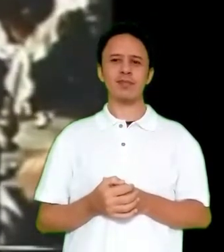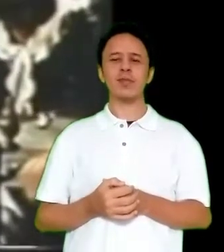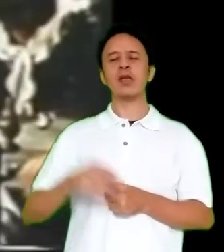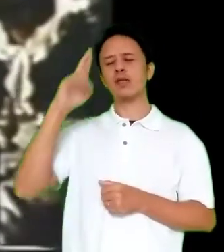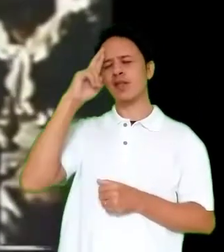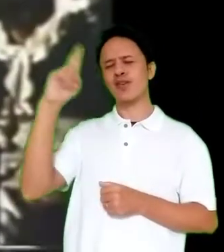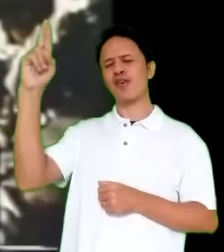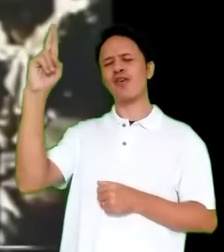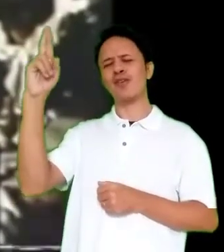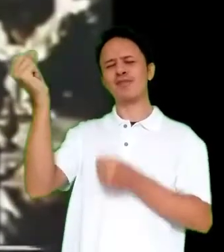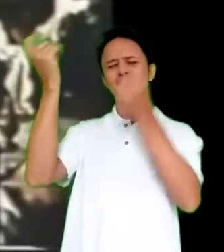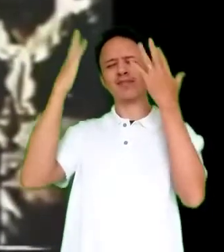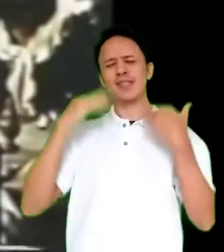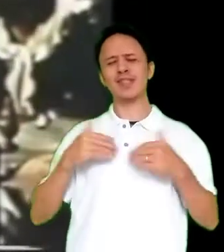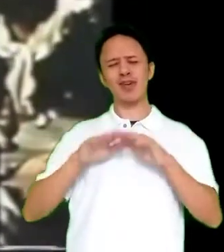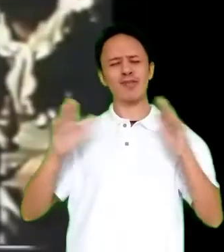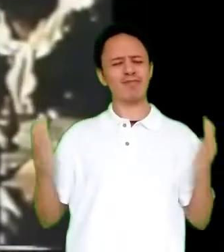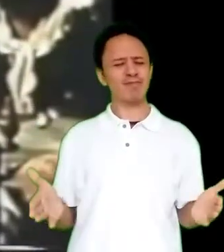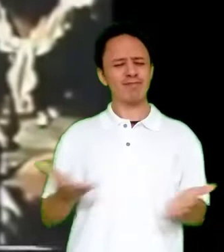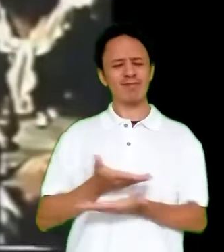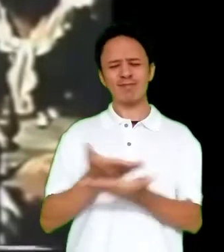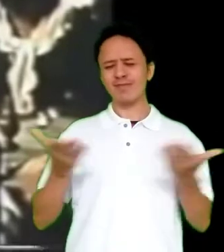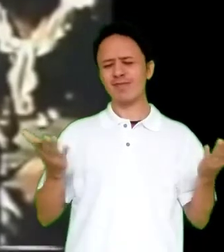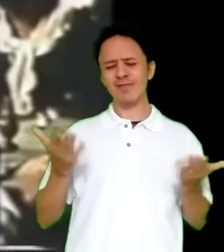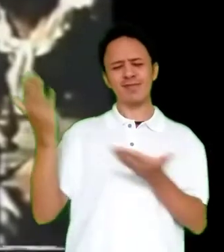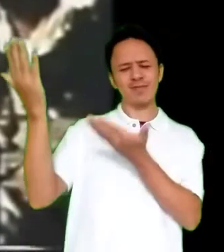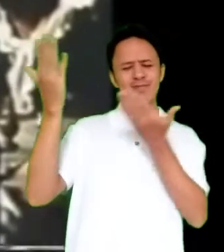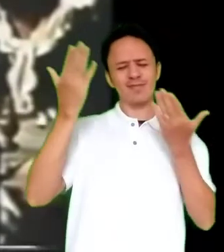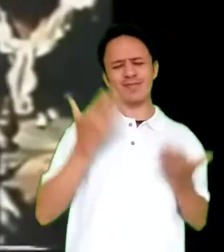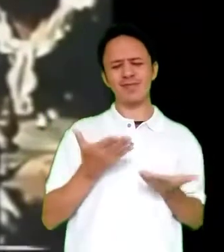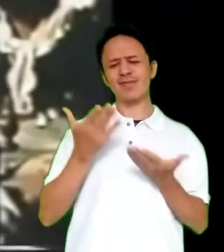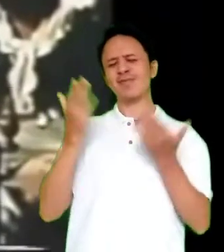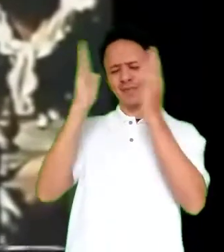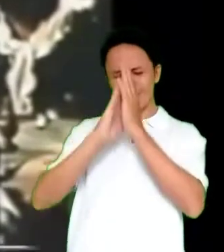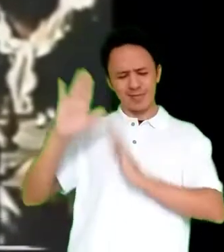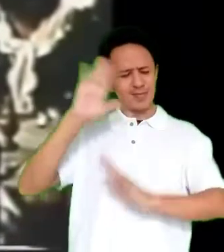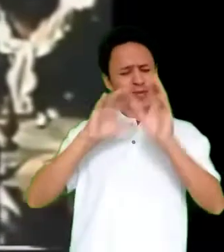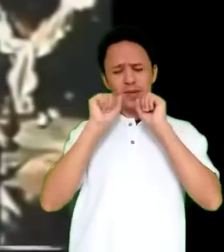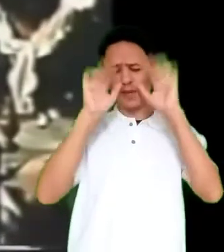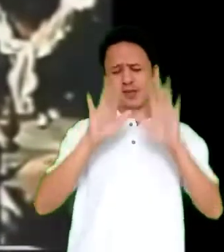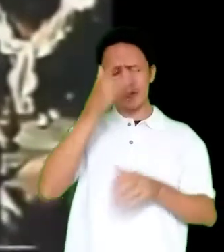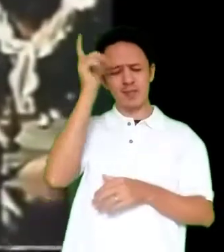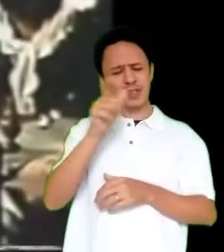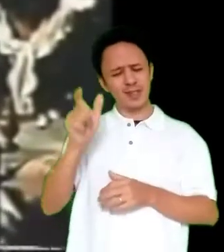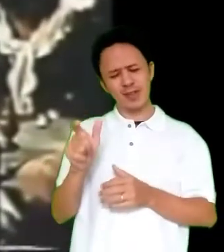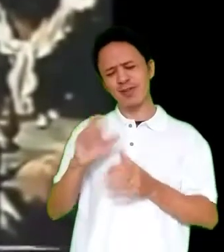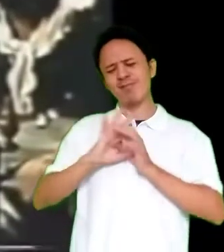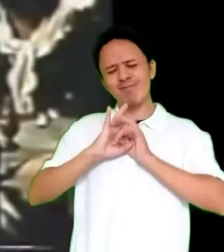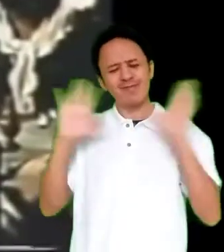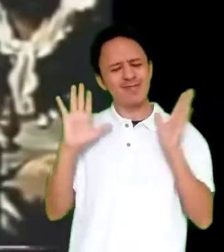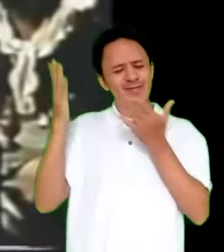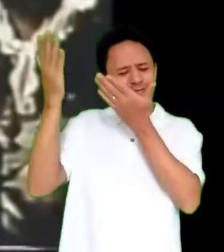Senhor, esteja presente à nossa mesa, esteja aqui em todo lugar. Senhor adorado, abençoe vossas criaturas e permita-nos compartilhar